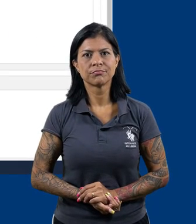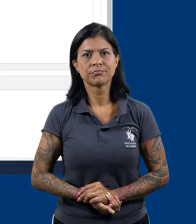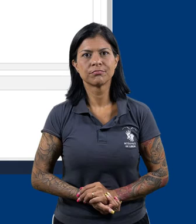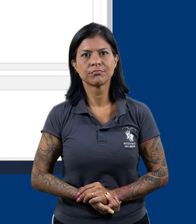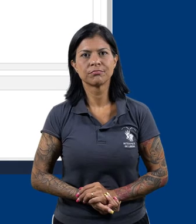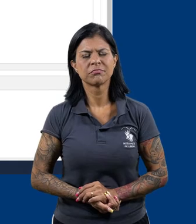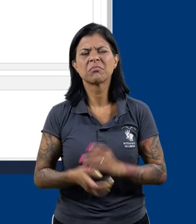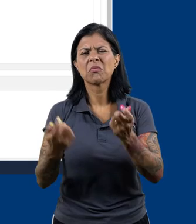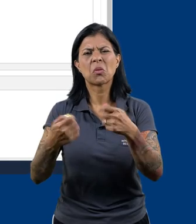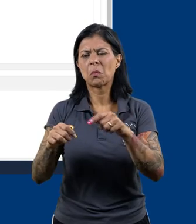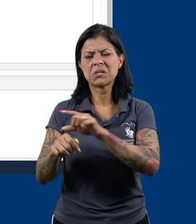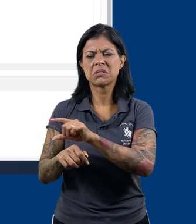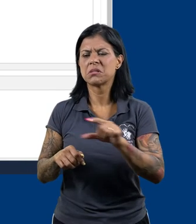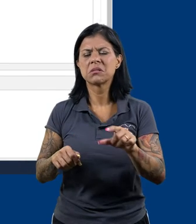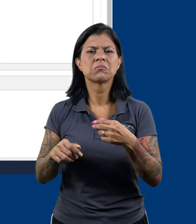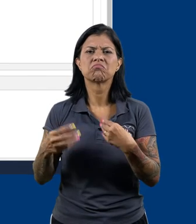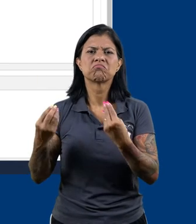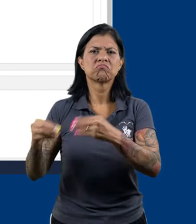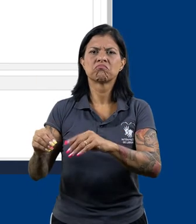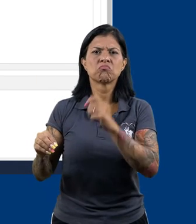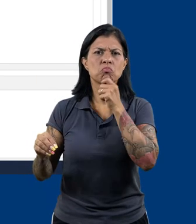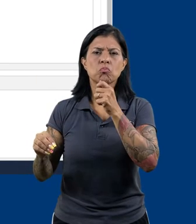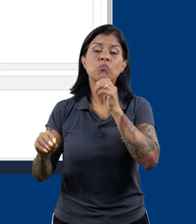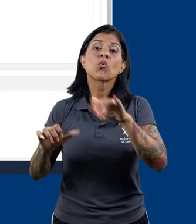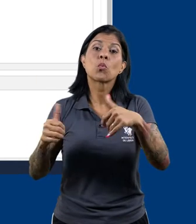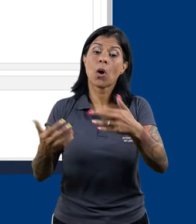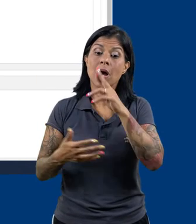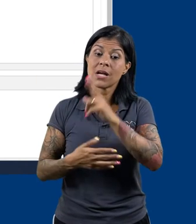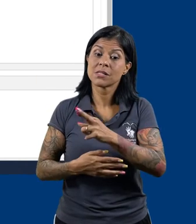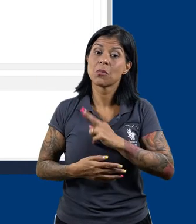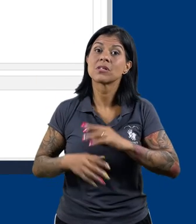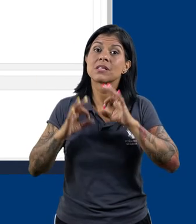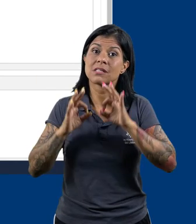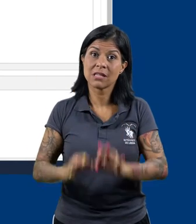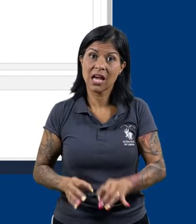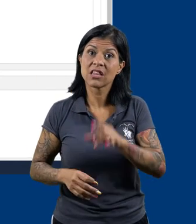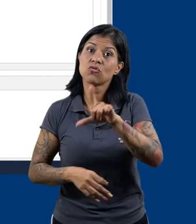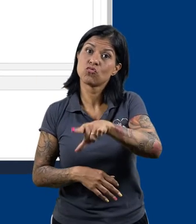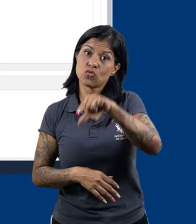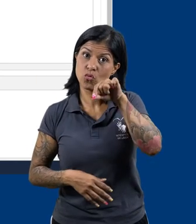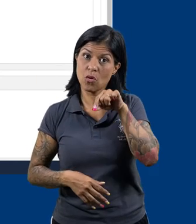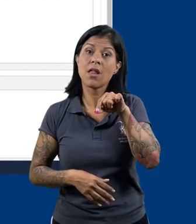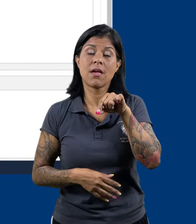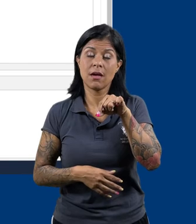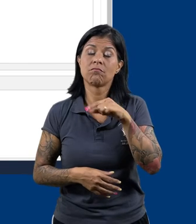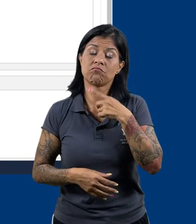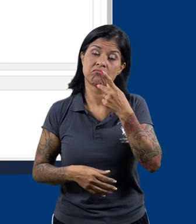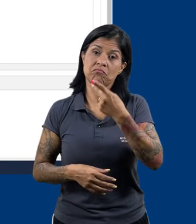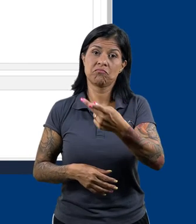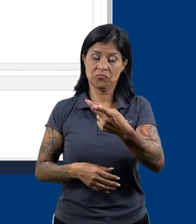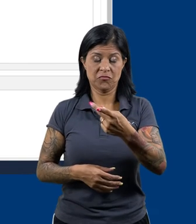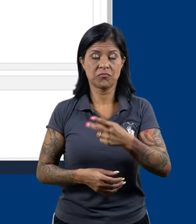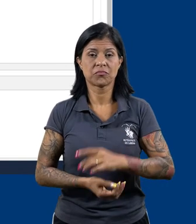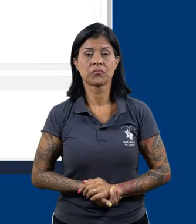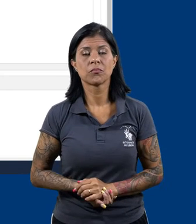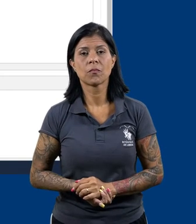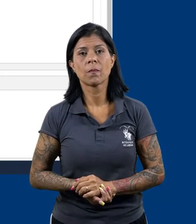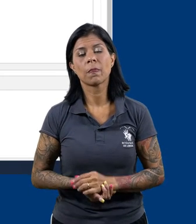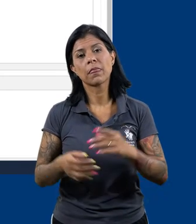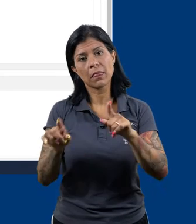Número de identificação, não necessário. Qual é a resposta certa? Escolher que seja sim, nesse